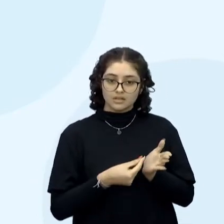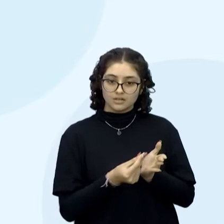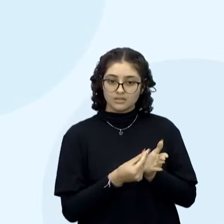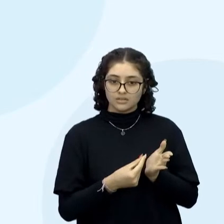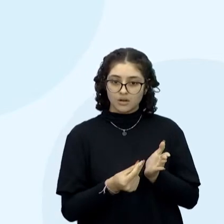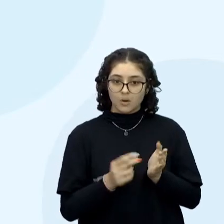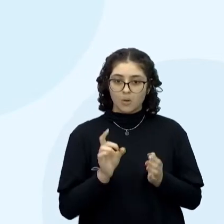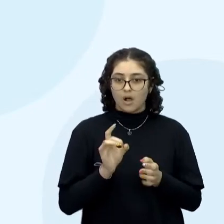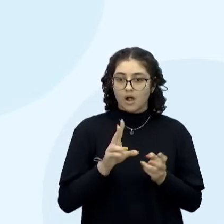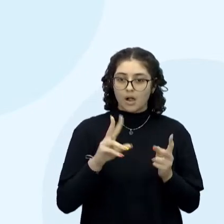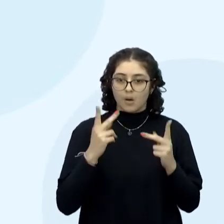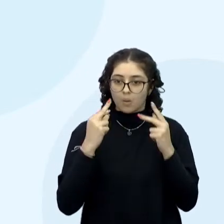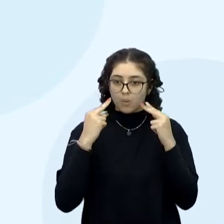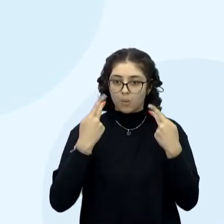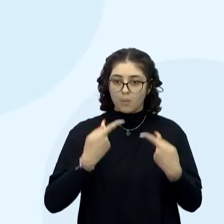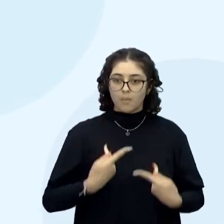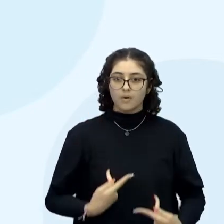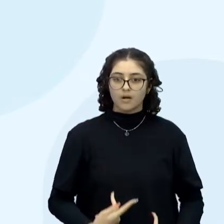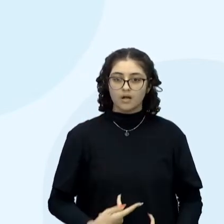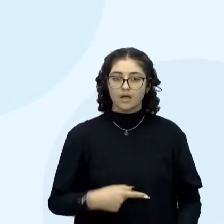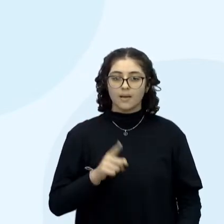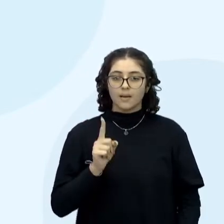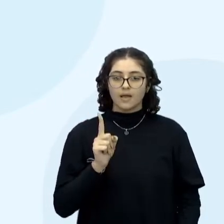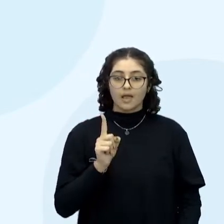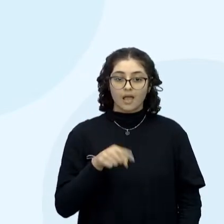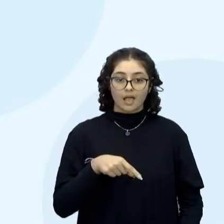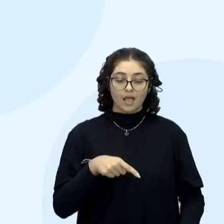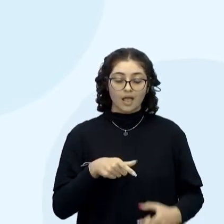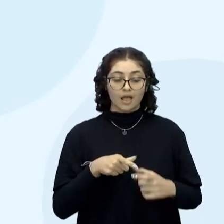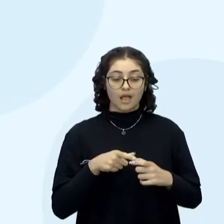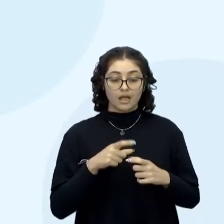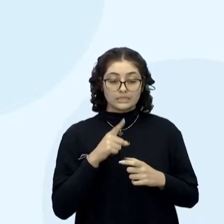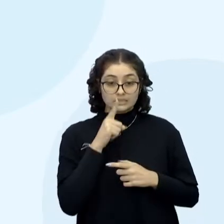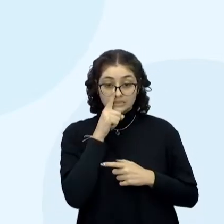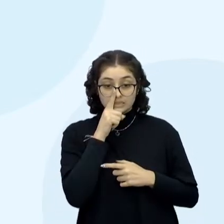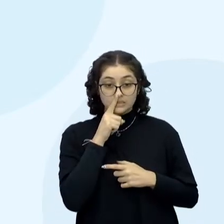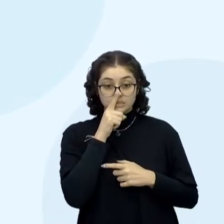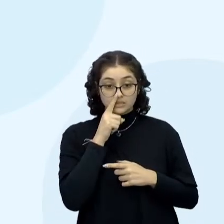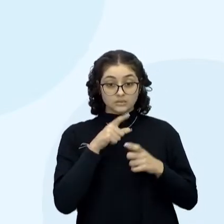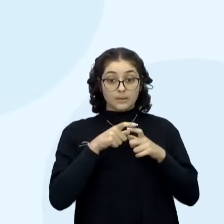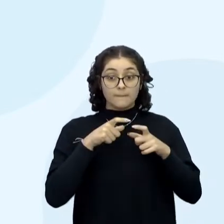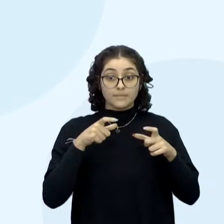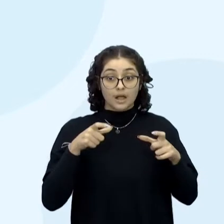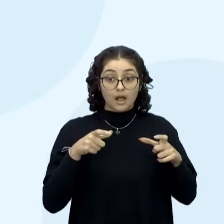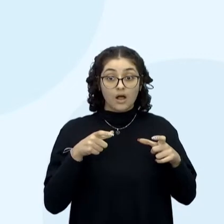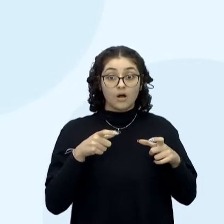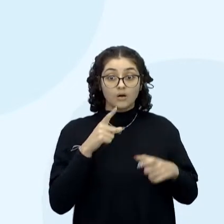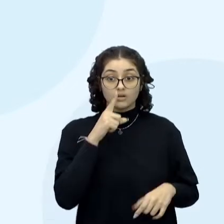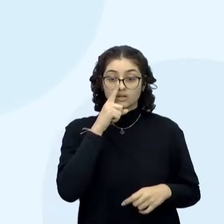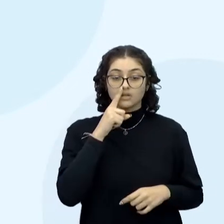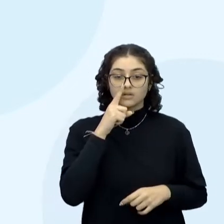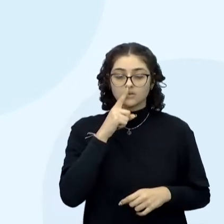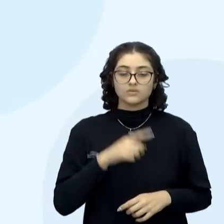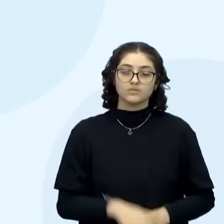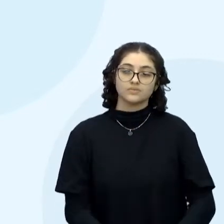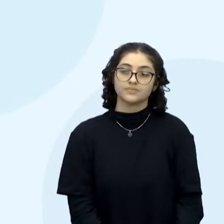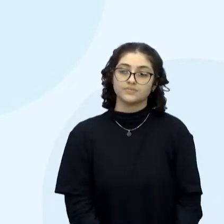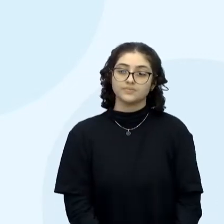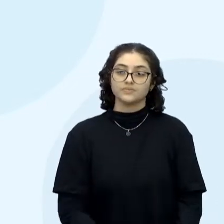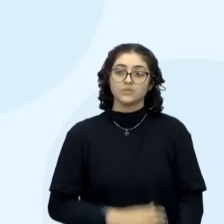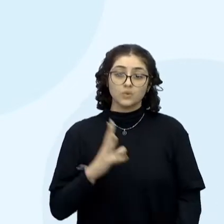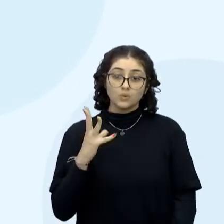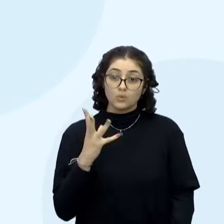unicamente humanos era o maior risco que corriam. Então ela está dizendo assim para a gente, todos nós